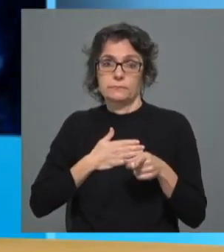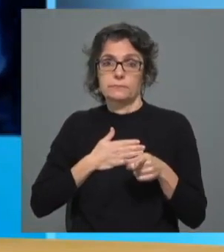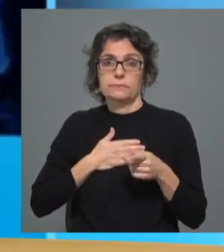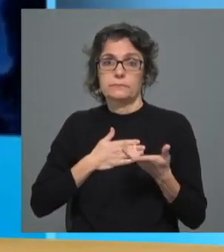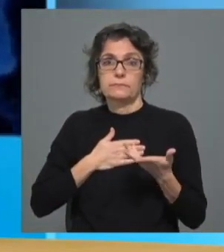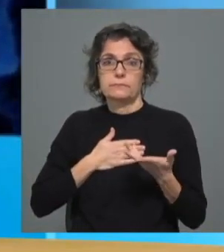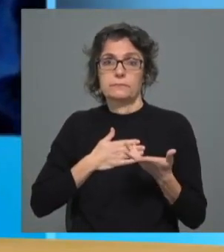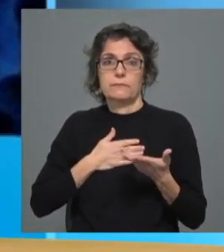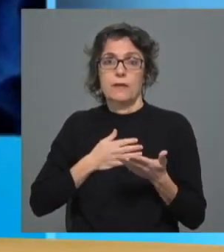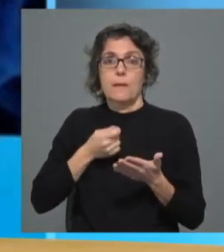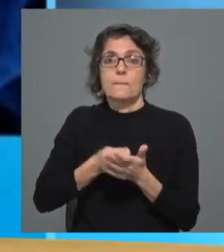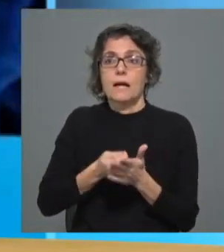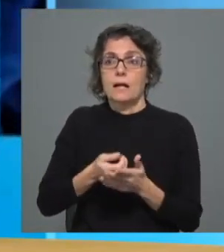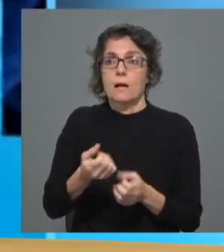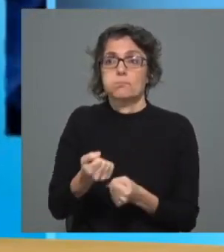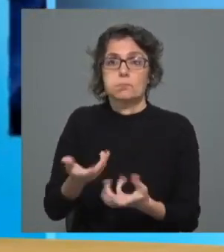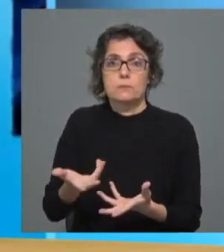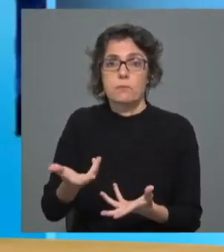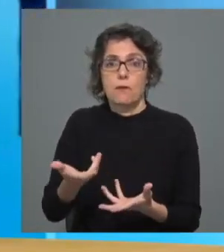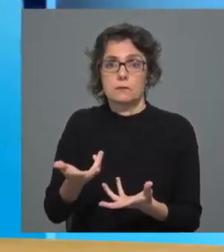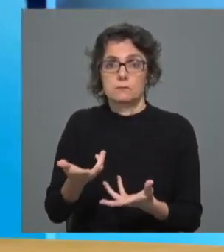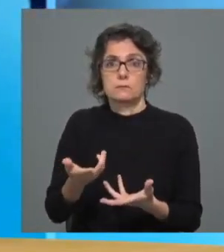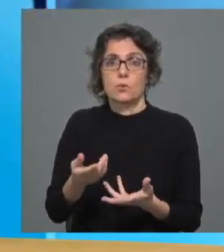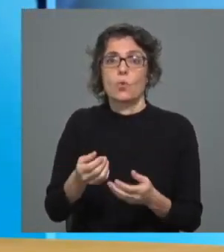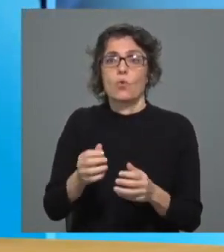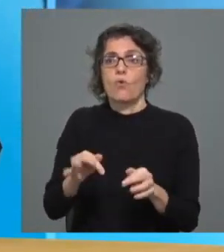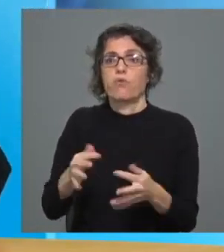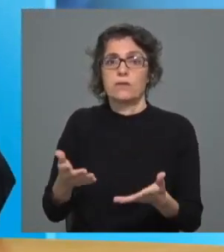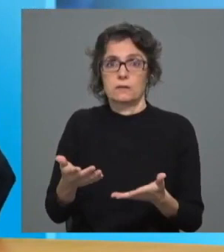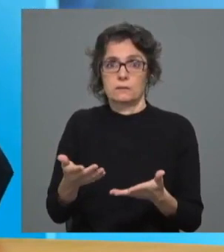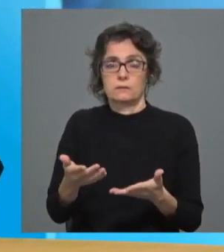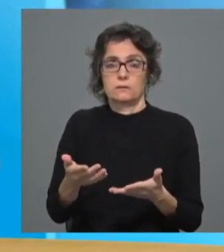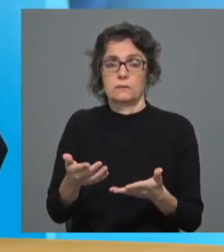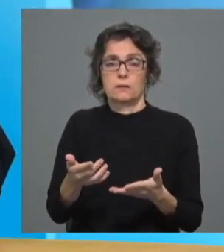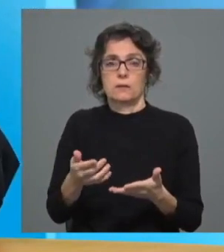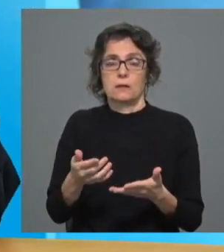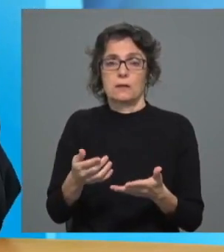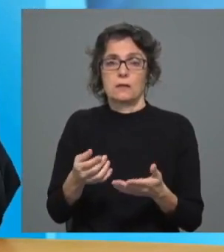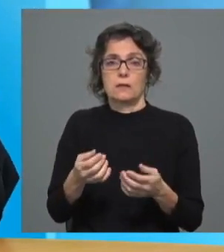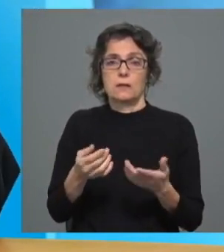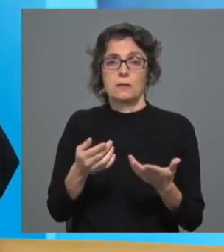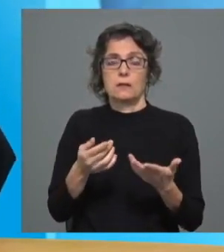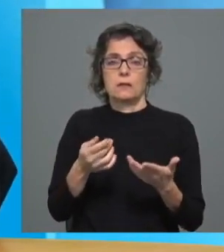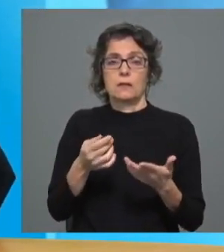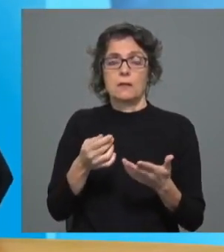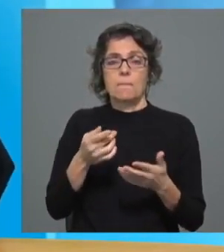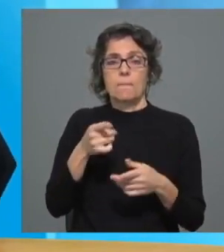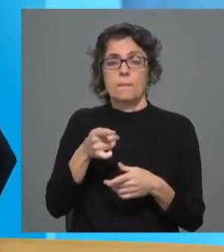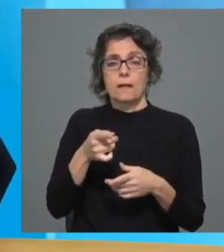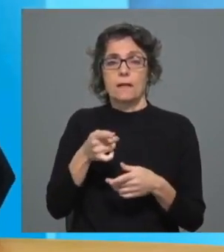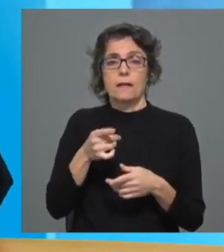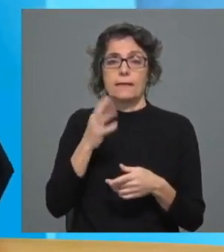deixar de poder pagar os salários, embora depois tem de se ver se a empresa não consegue pagar salários que